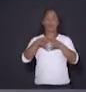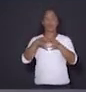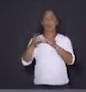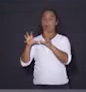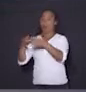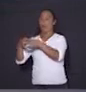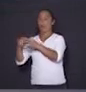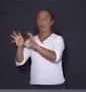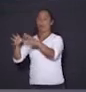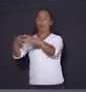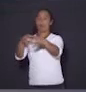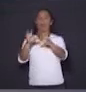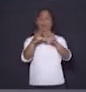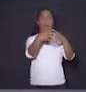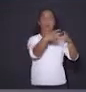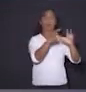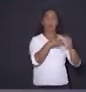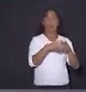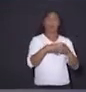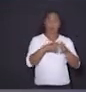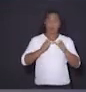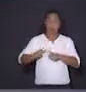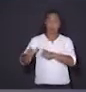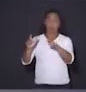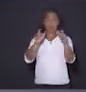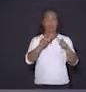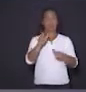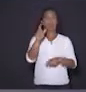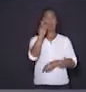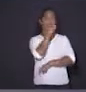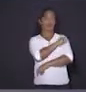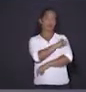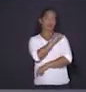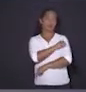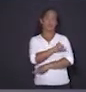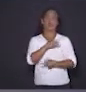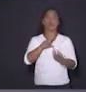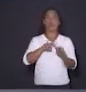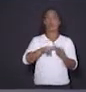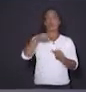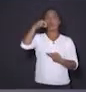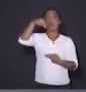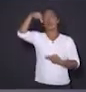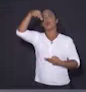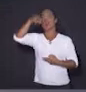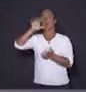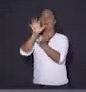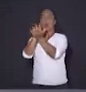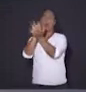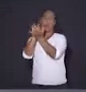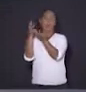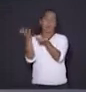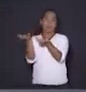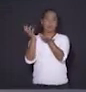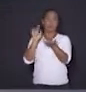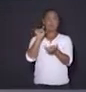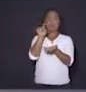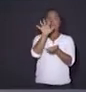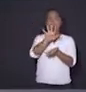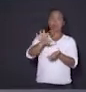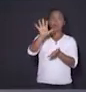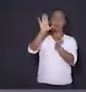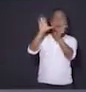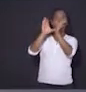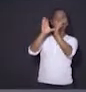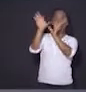comunitárias de internet em diferentes lugares do país no rio de janeiro em estados do nordeste como pernambuco em que a própria comunidade se